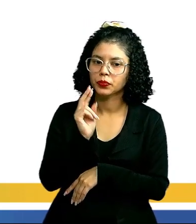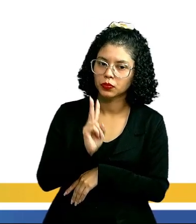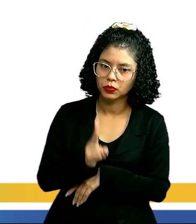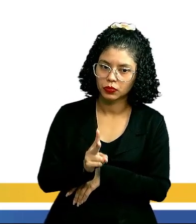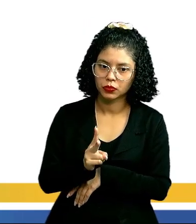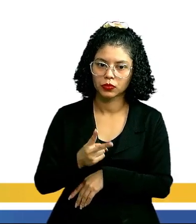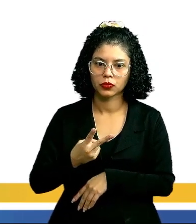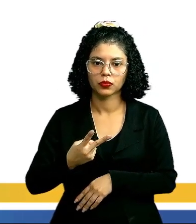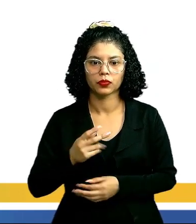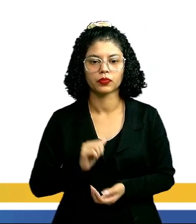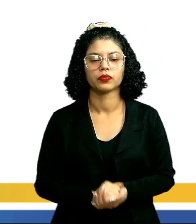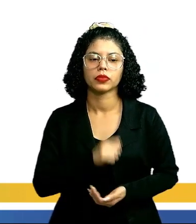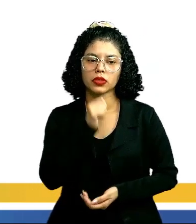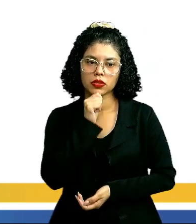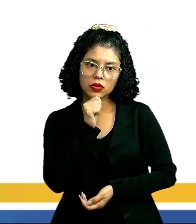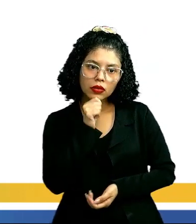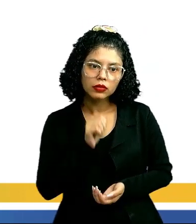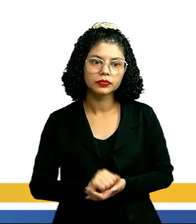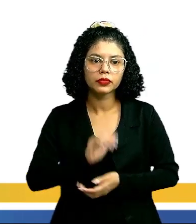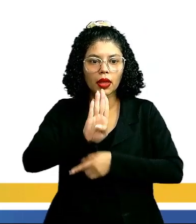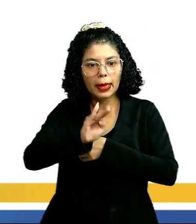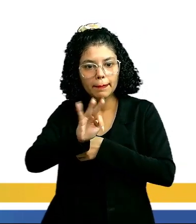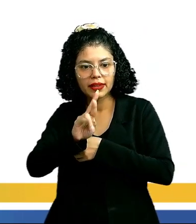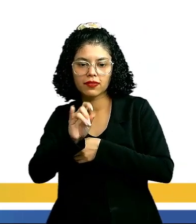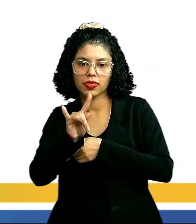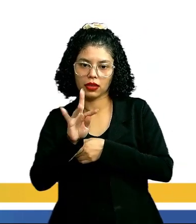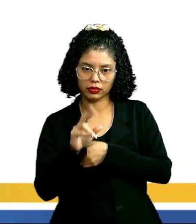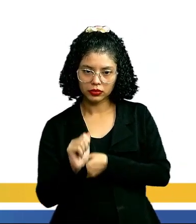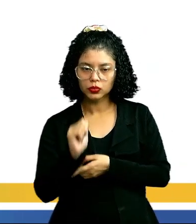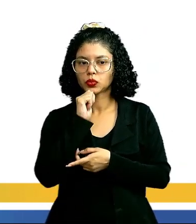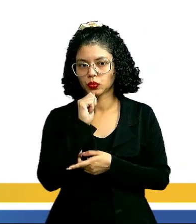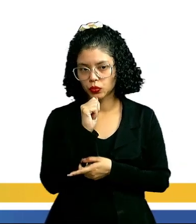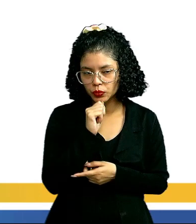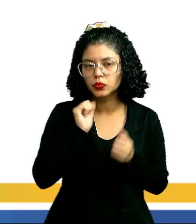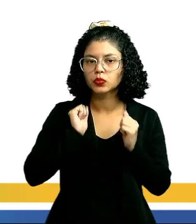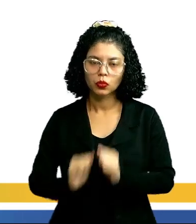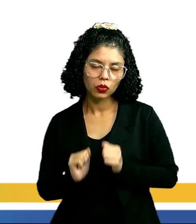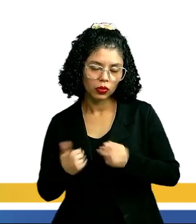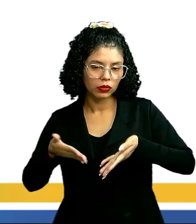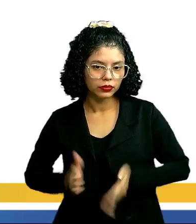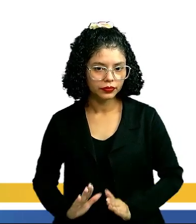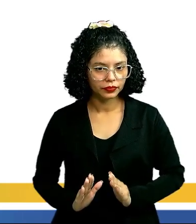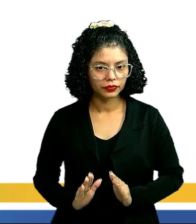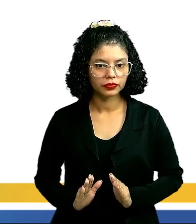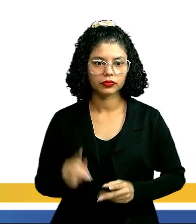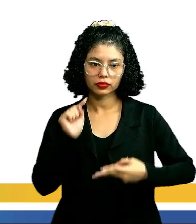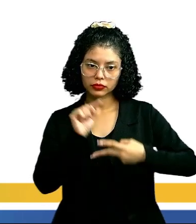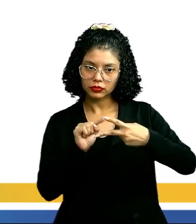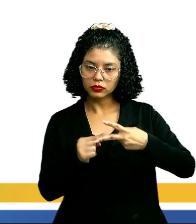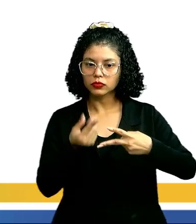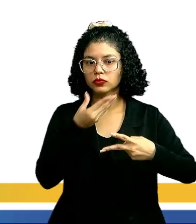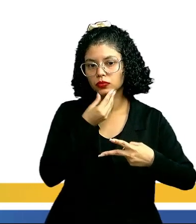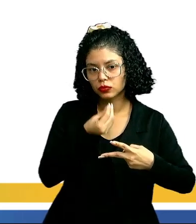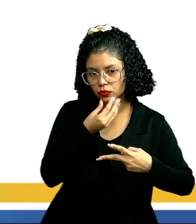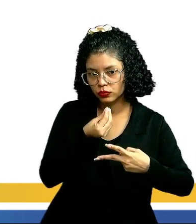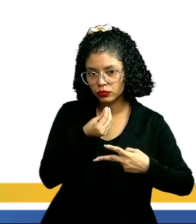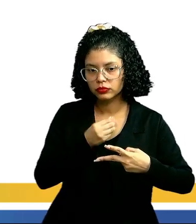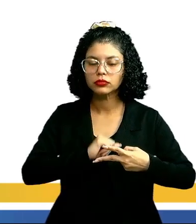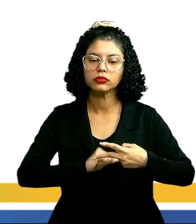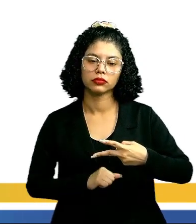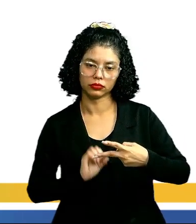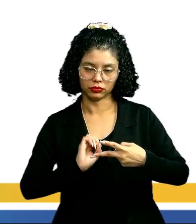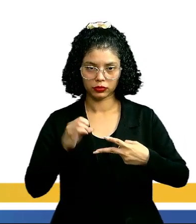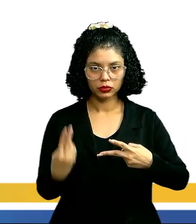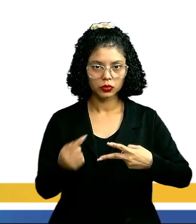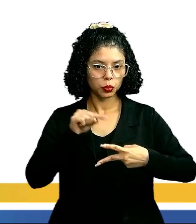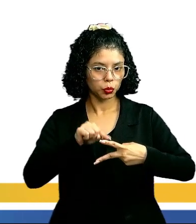Nos gêmeos fraternos, ou gêmeos bivitelinos, pode nascer dois garotos, dois meninos, né?